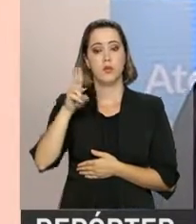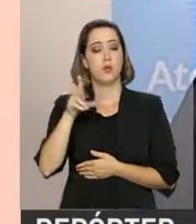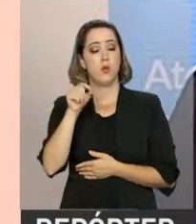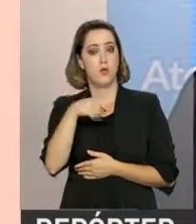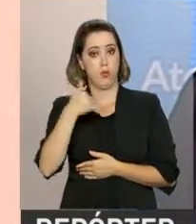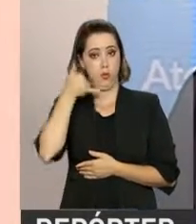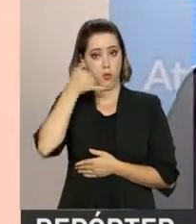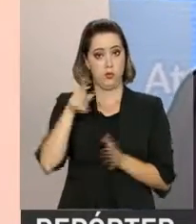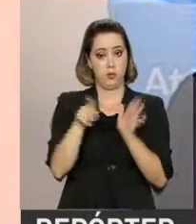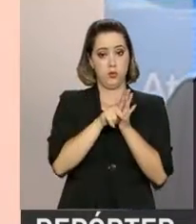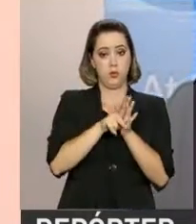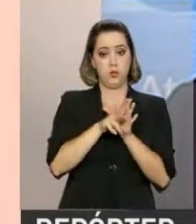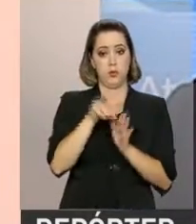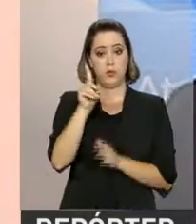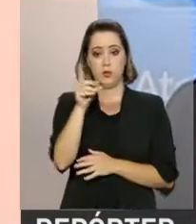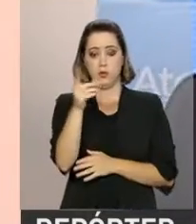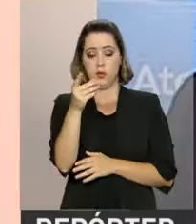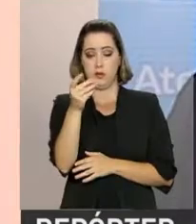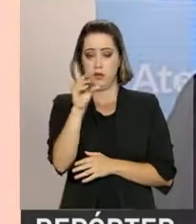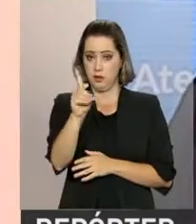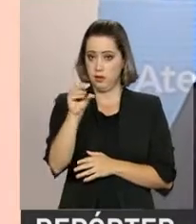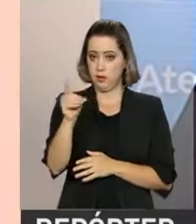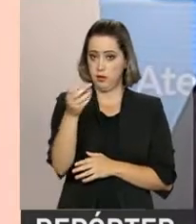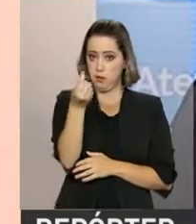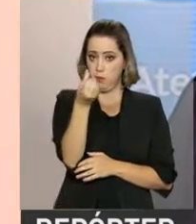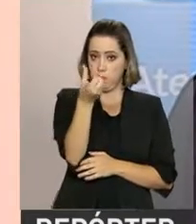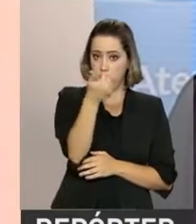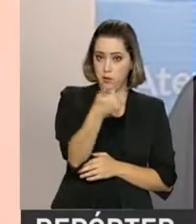móvel, que é o DDD